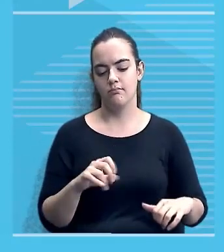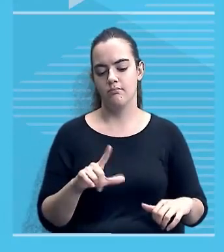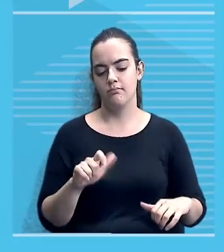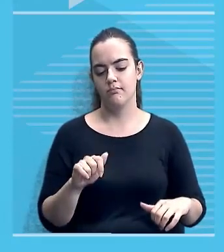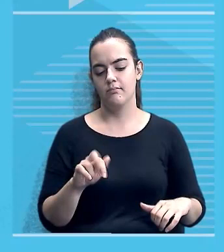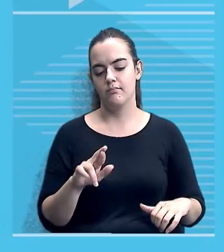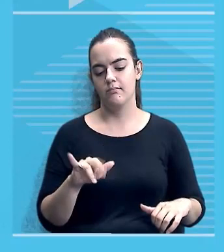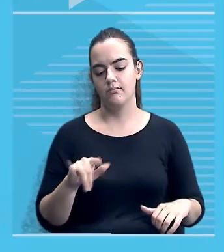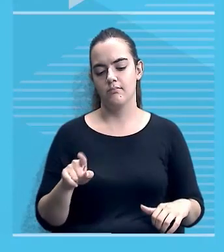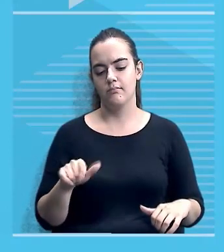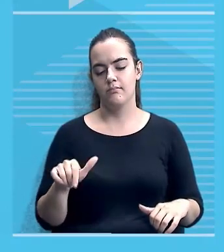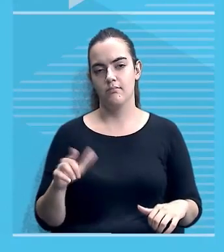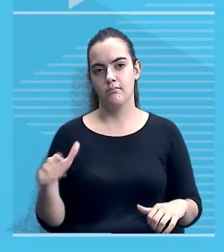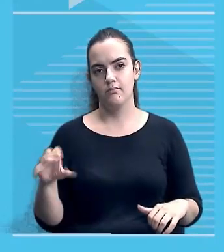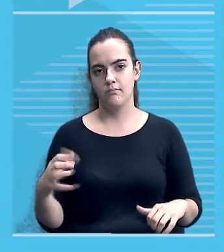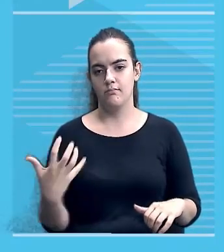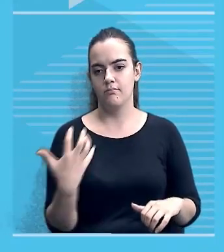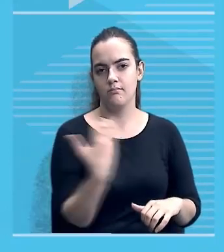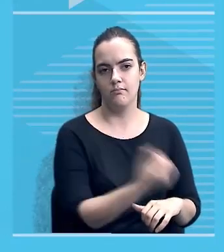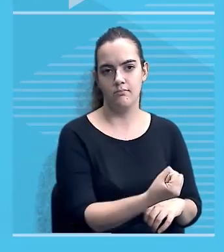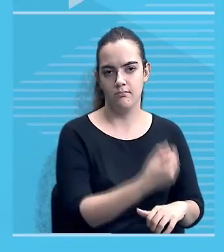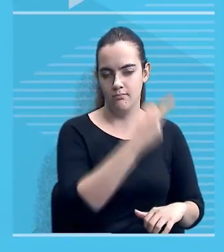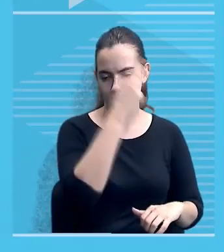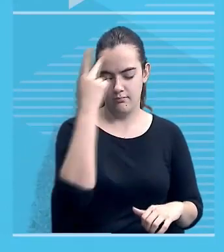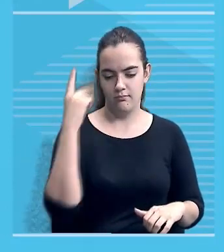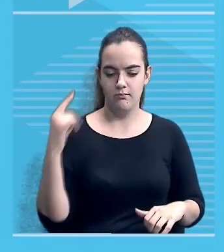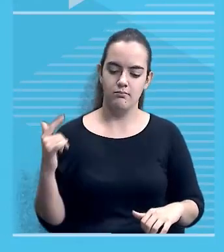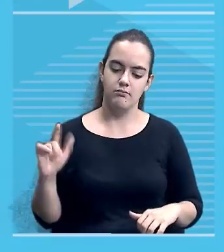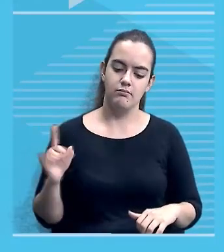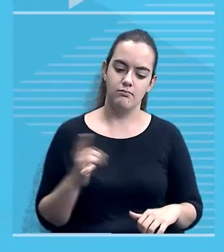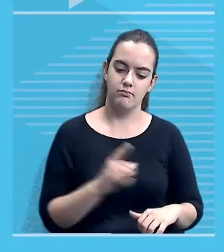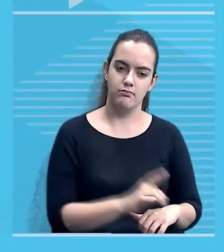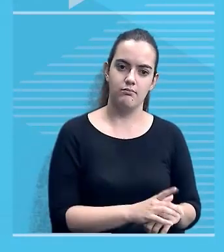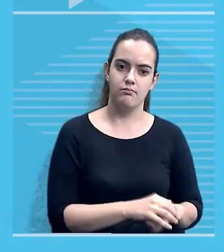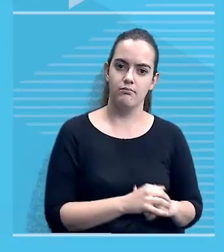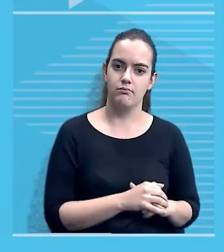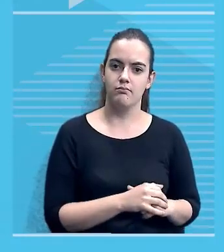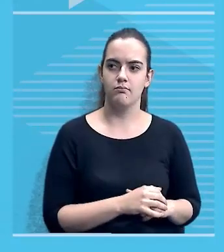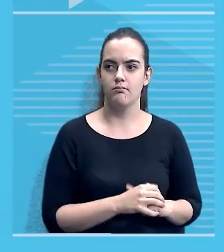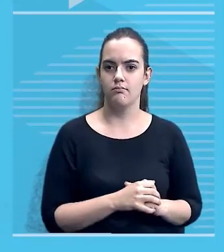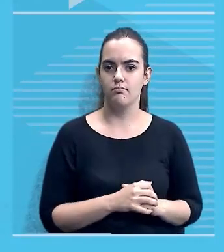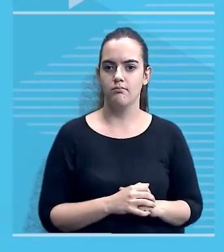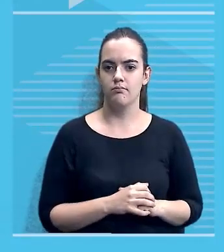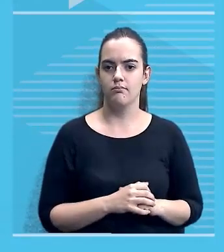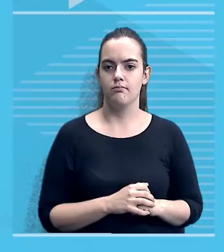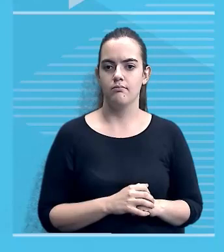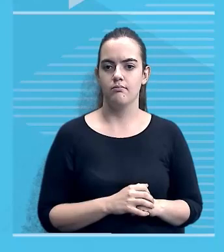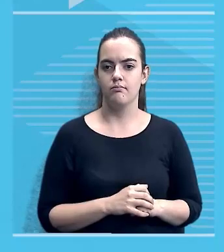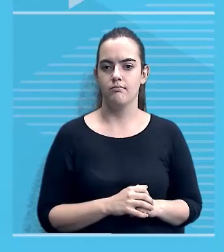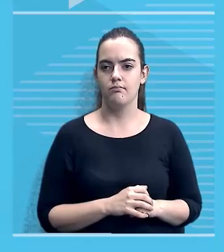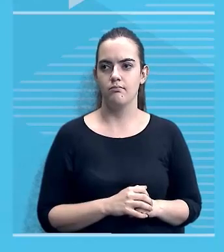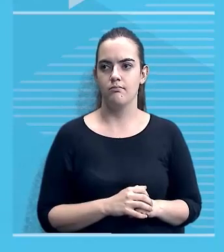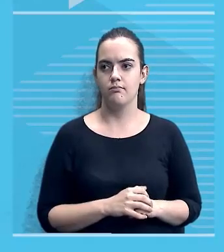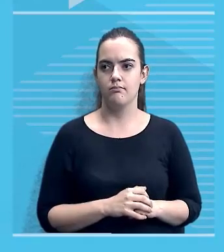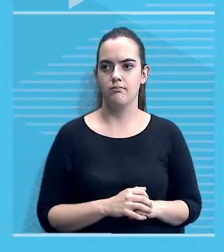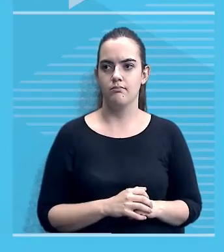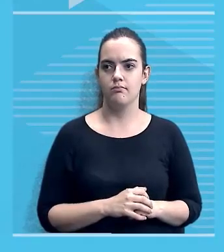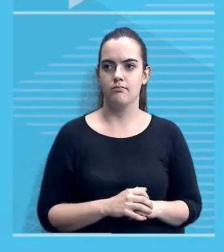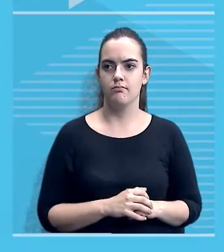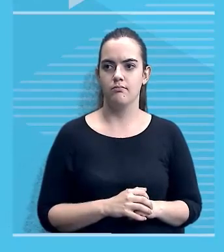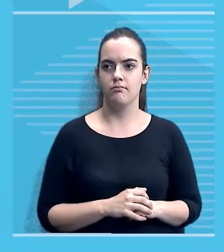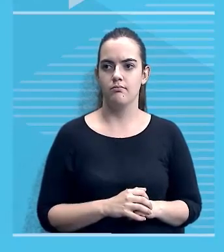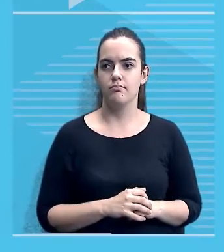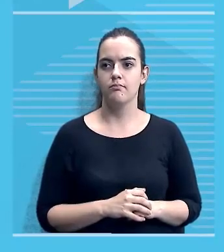para se a busca por parte de cidades né da população de cidade ser com vizinhas a busca por este